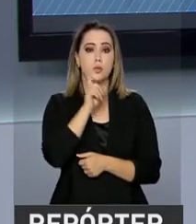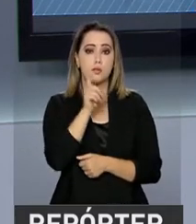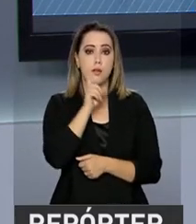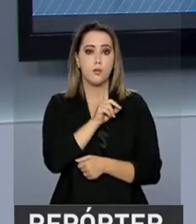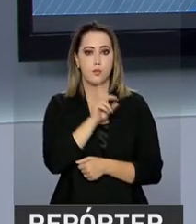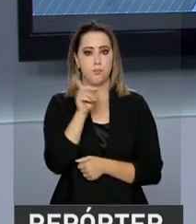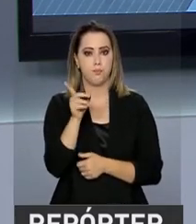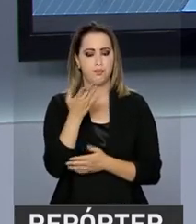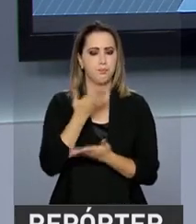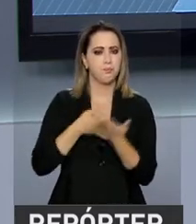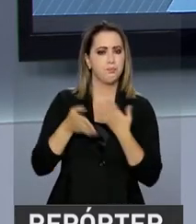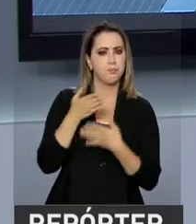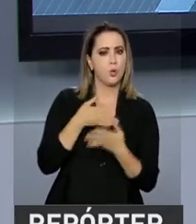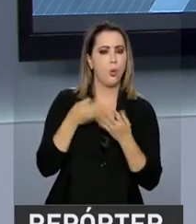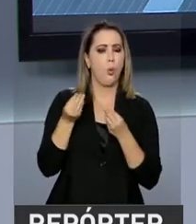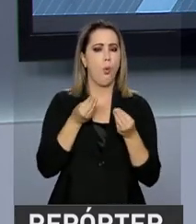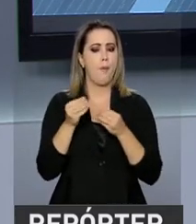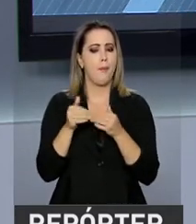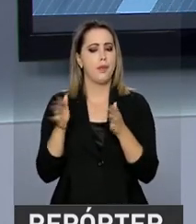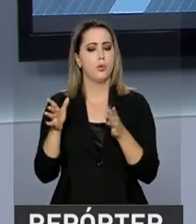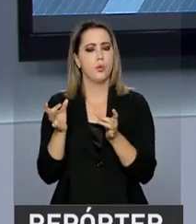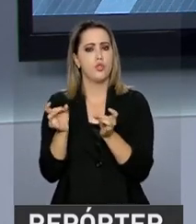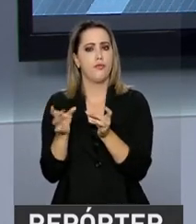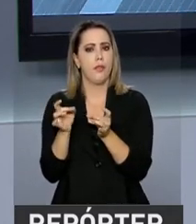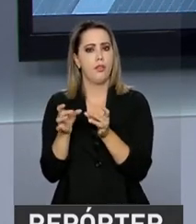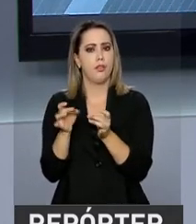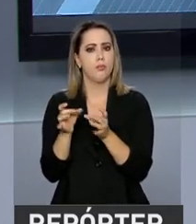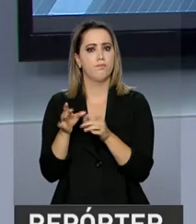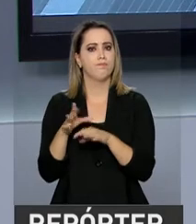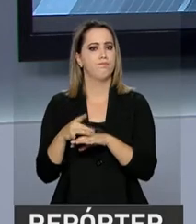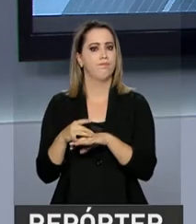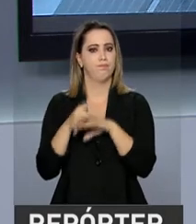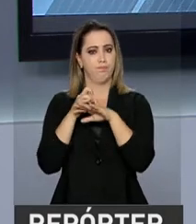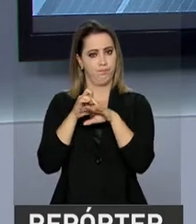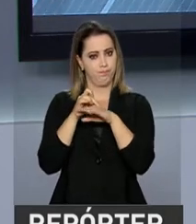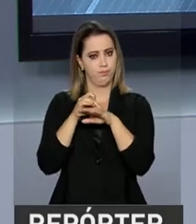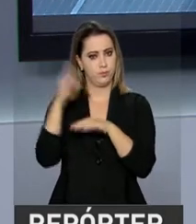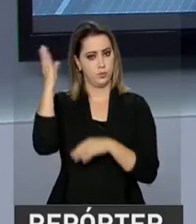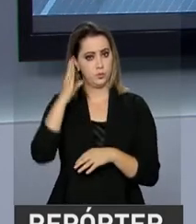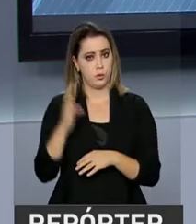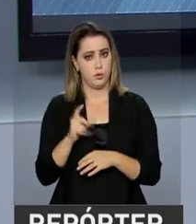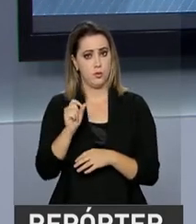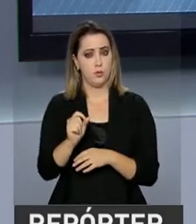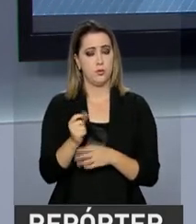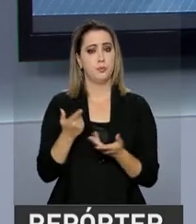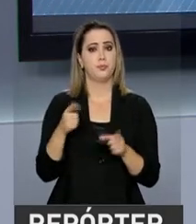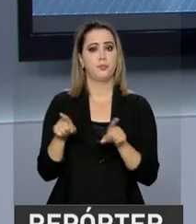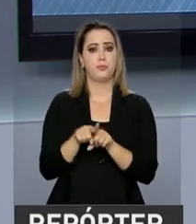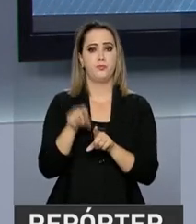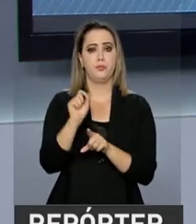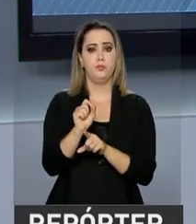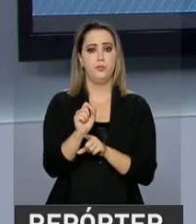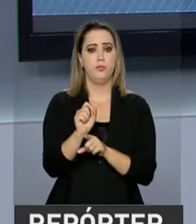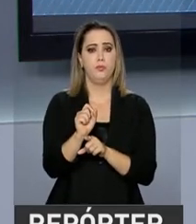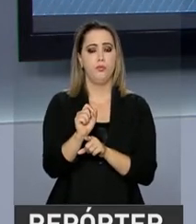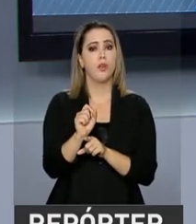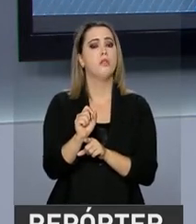para negociar a reabertura do mercado dos estados unidos à carne bovina in natura brasileira